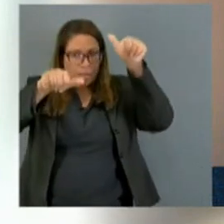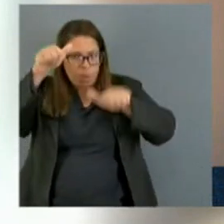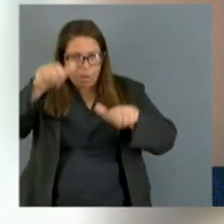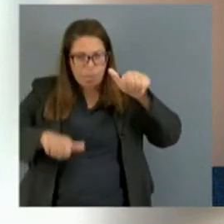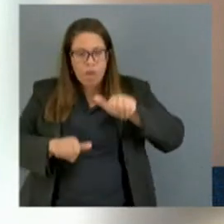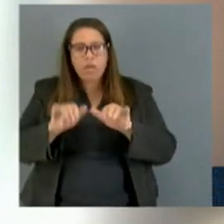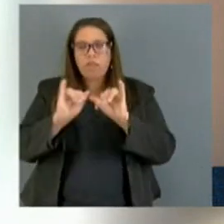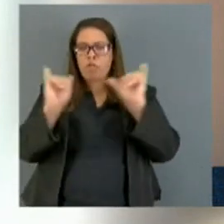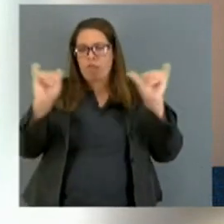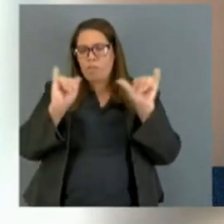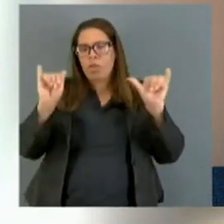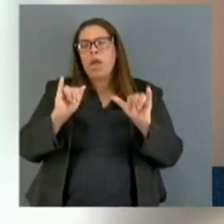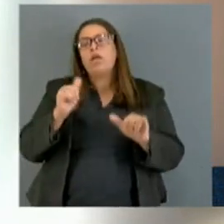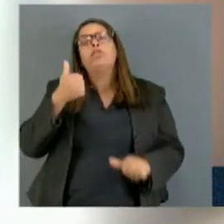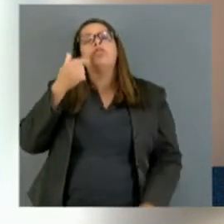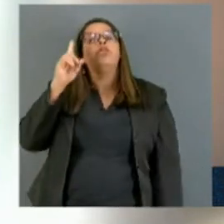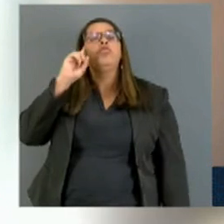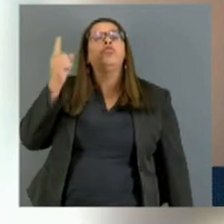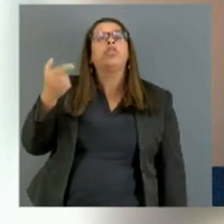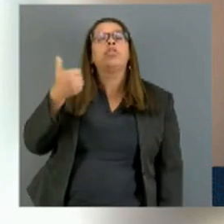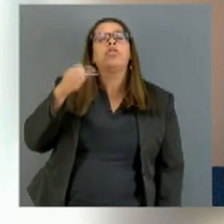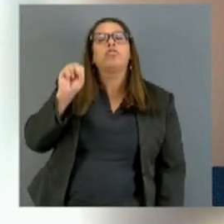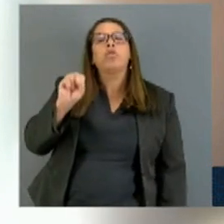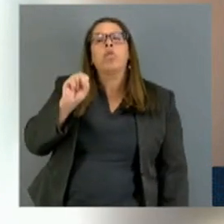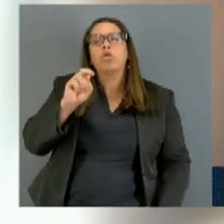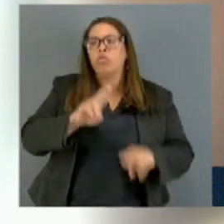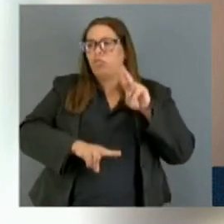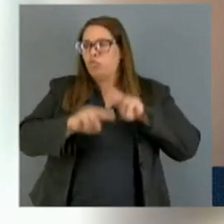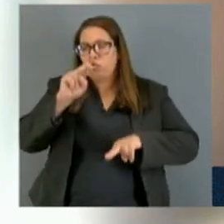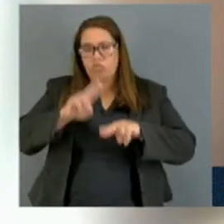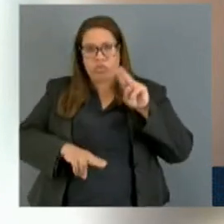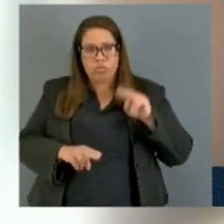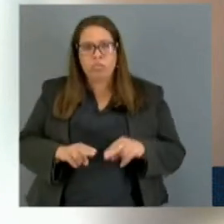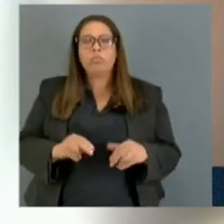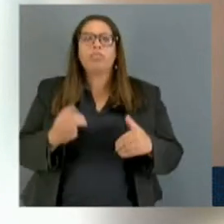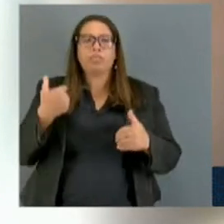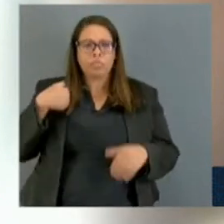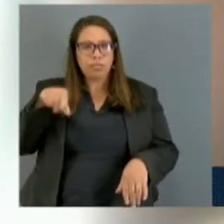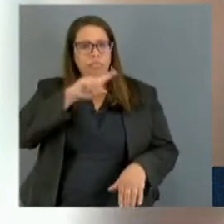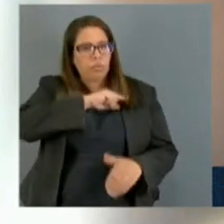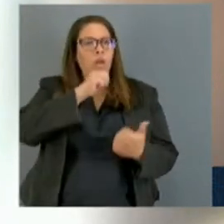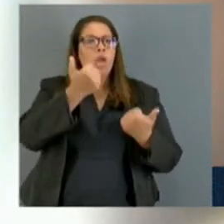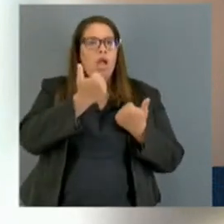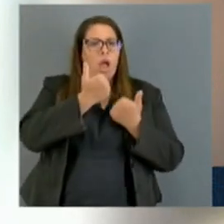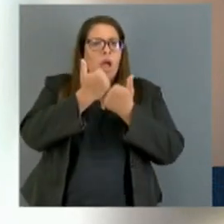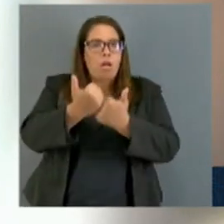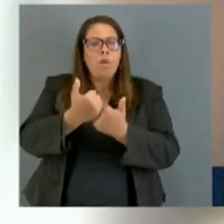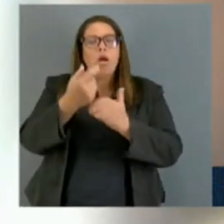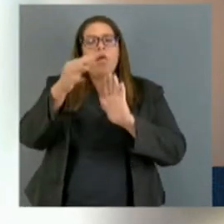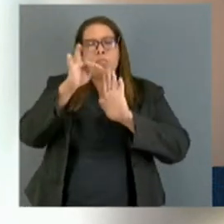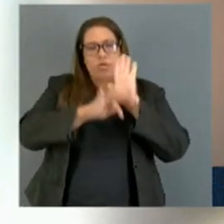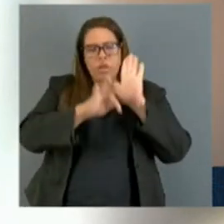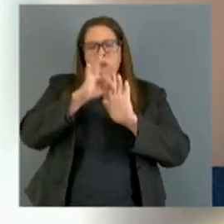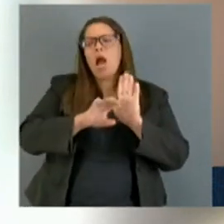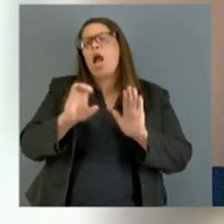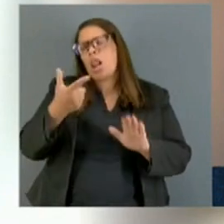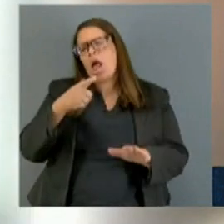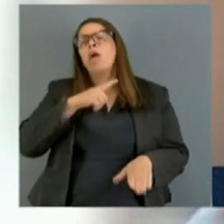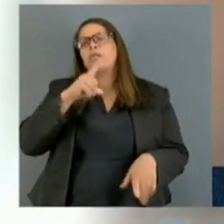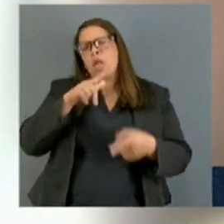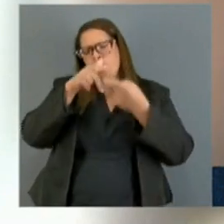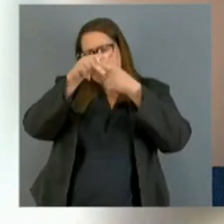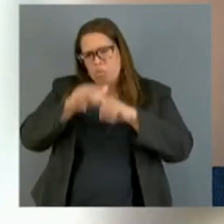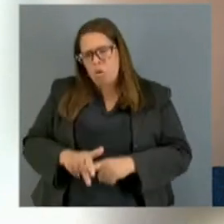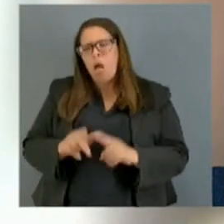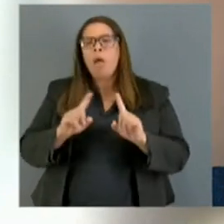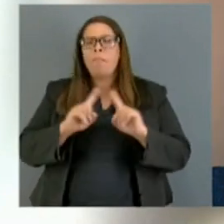de junho. Nesse ponto, eu ressalto que o GTIA da CDR apoia esse último texto, com as devidas críticas que serão feitas ainda. Porém, antes